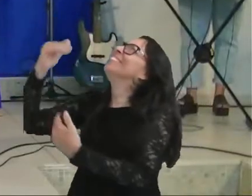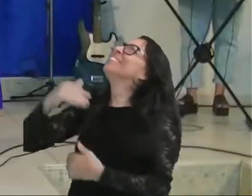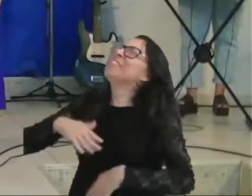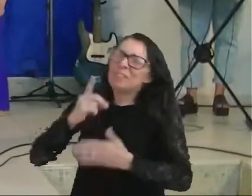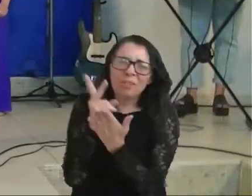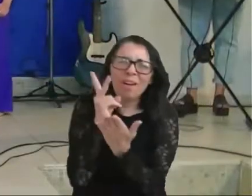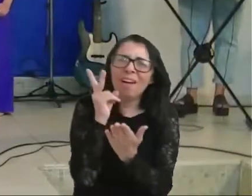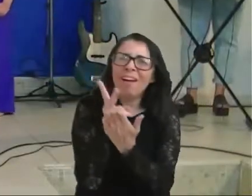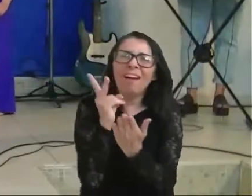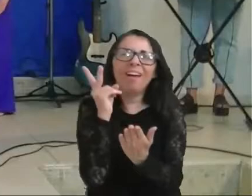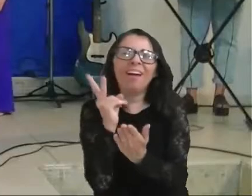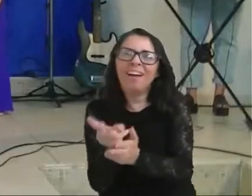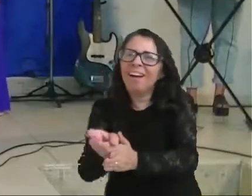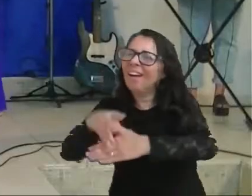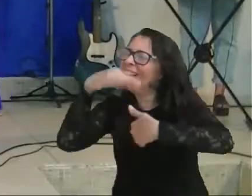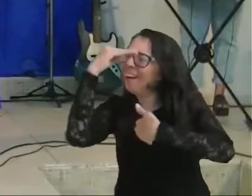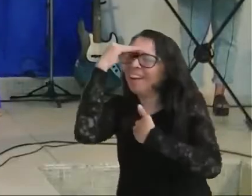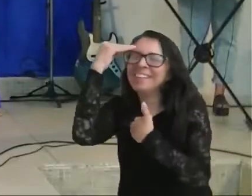Eu te